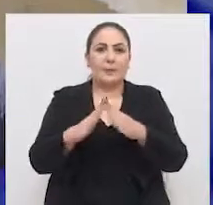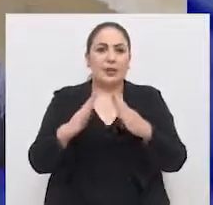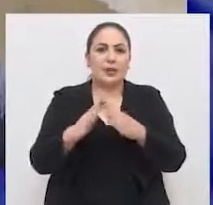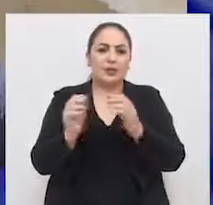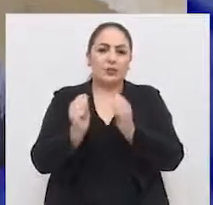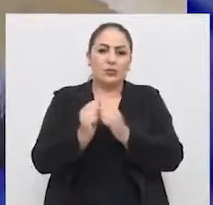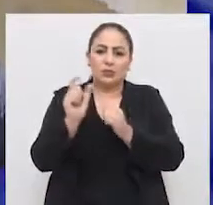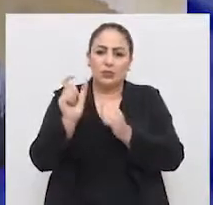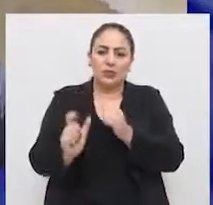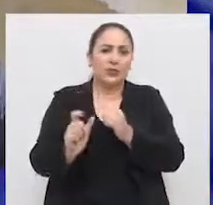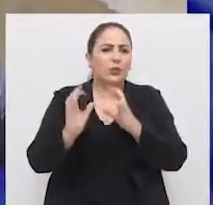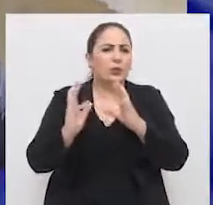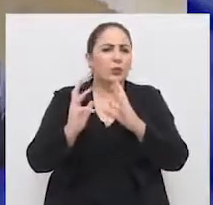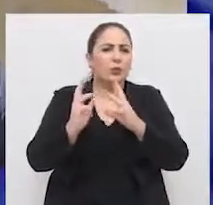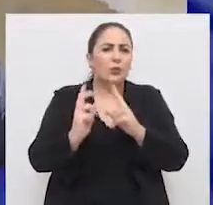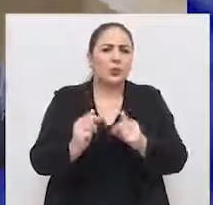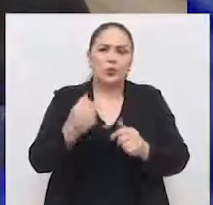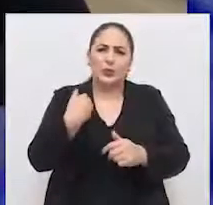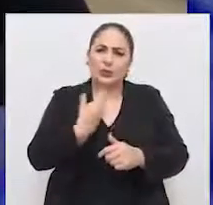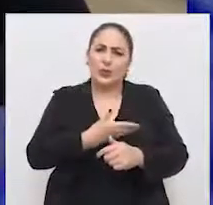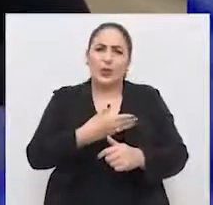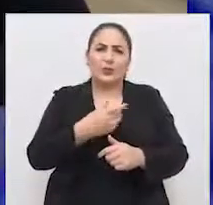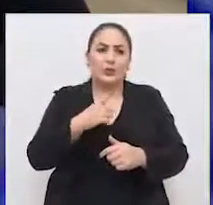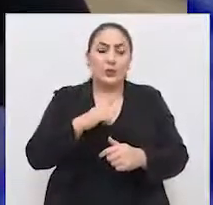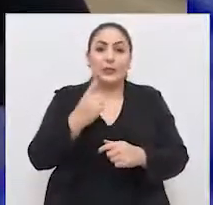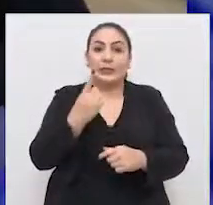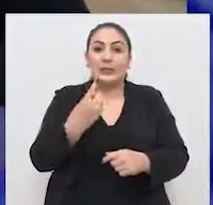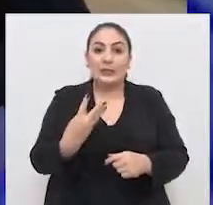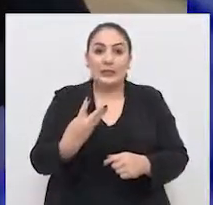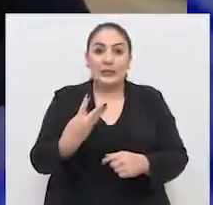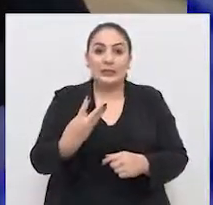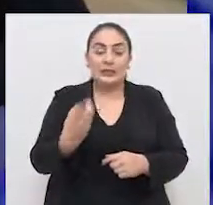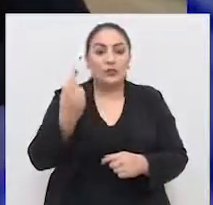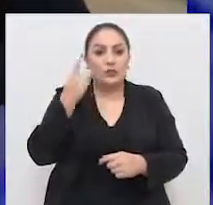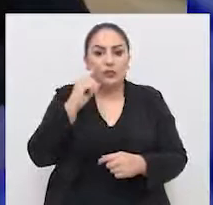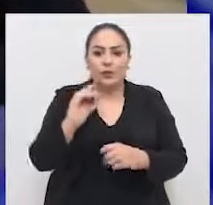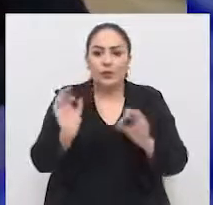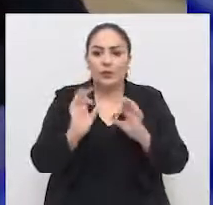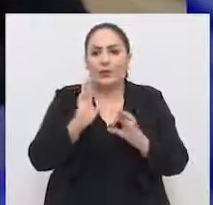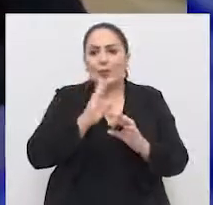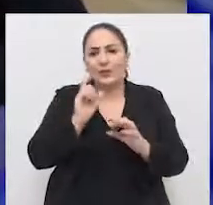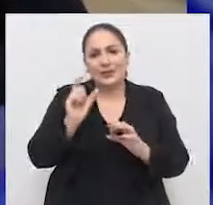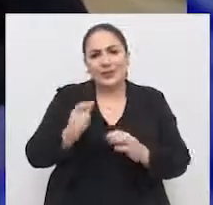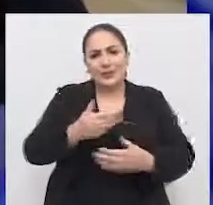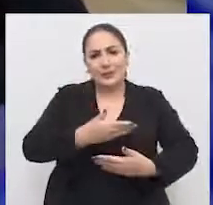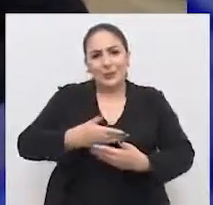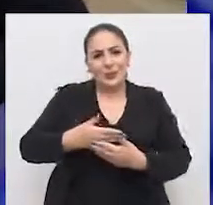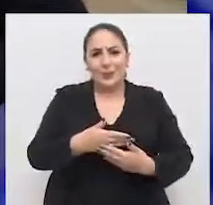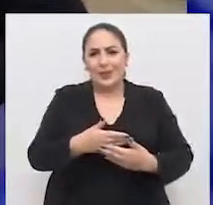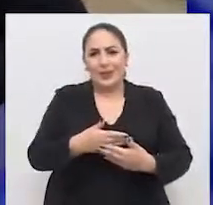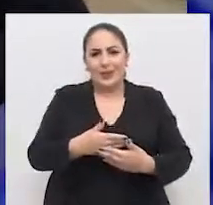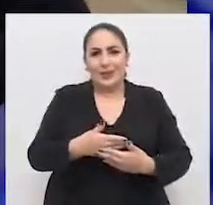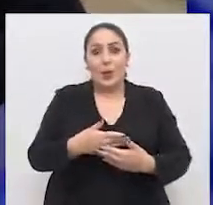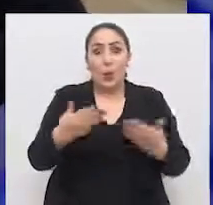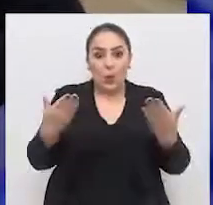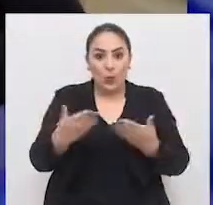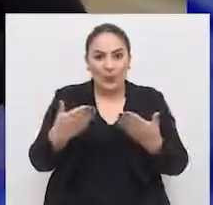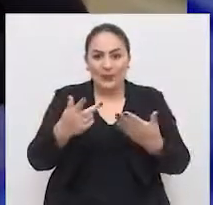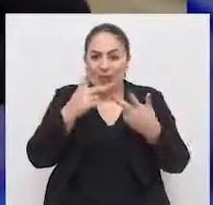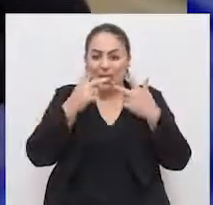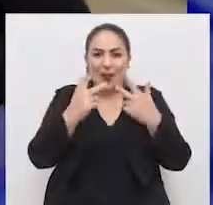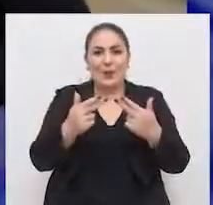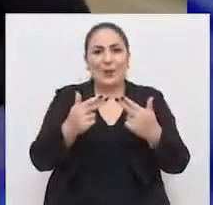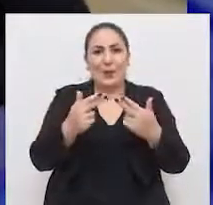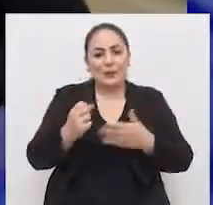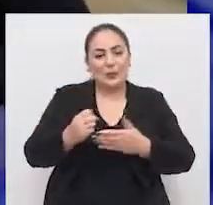bebê, depois de tudo que a gente tentou. Então, 13 dias sem conhecer ele, a gente ir para casa, a gente falava antes. Hoje, para mim,